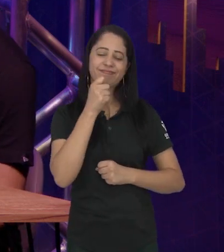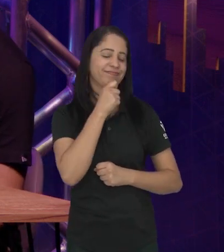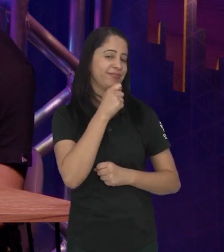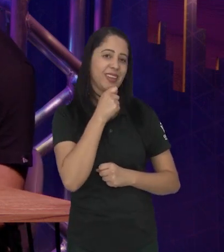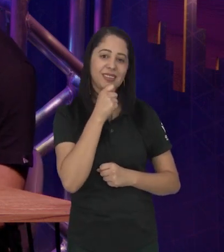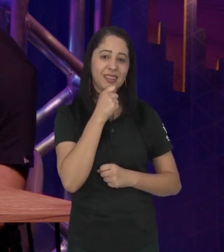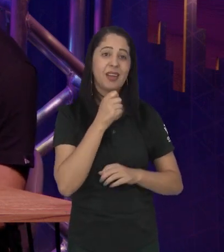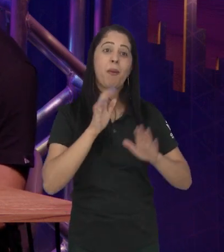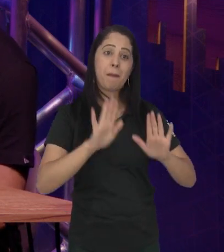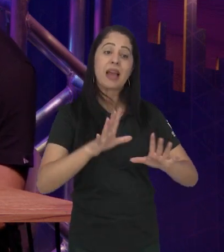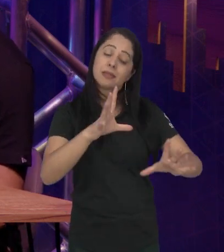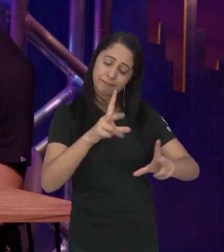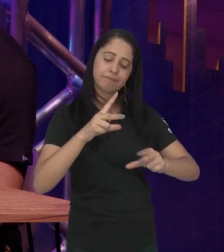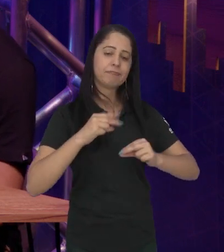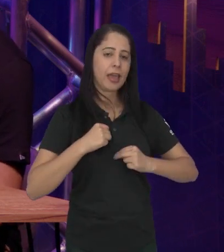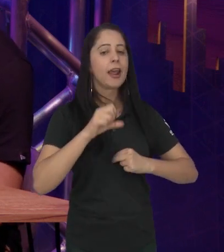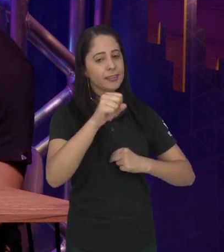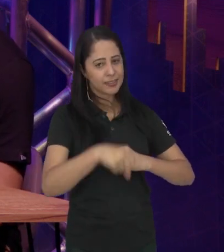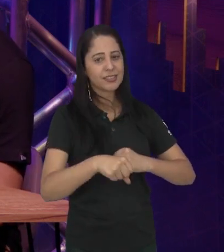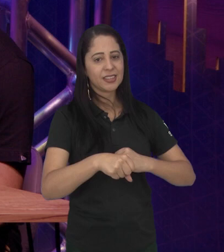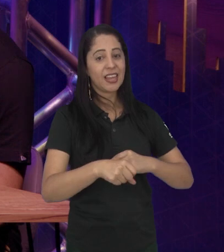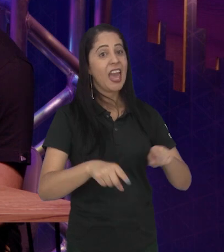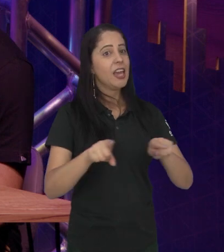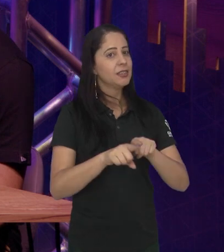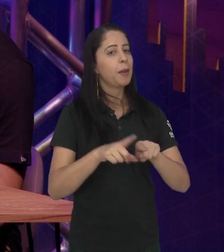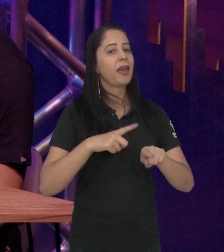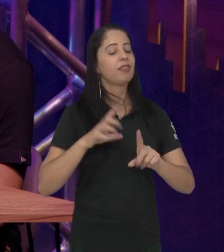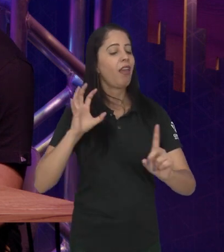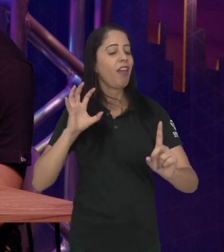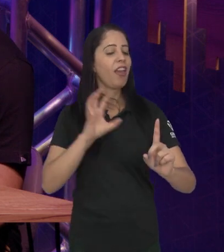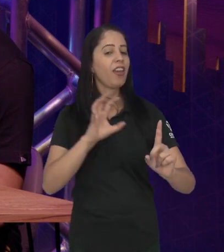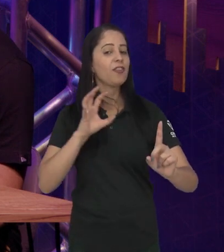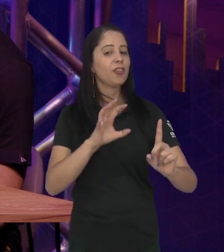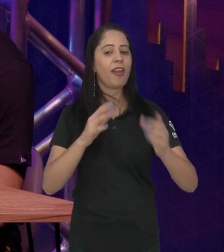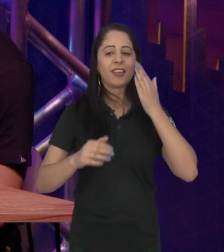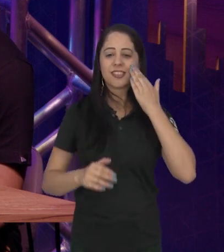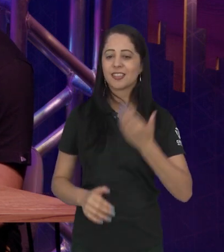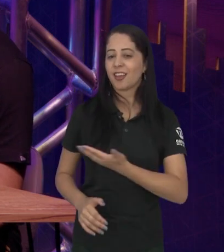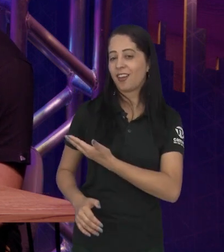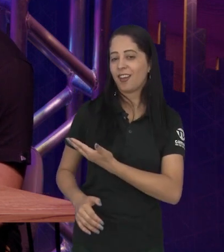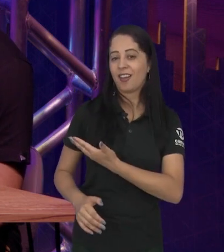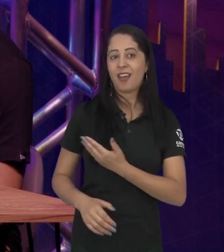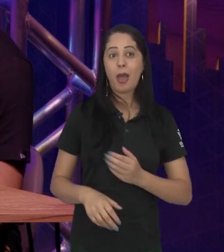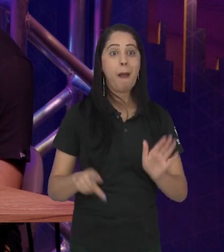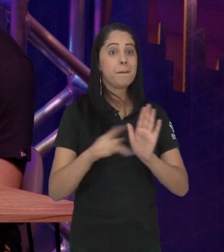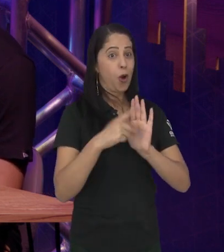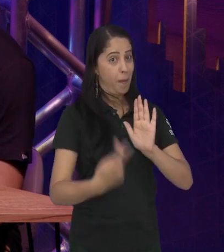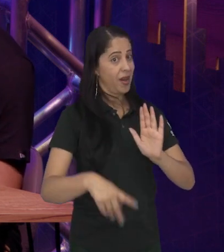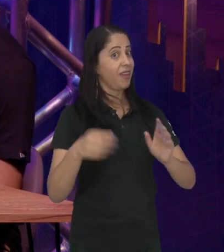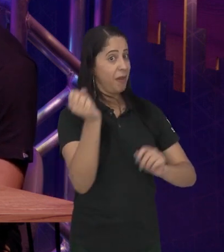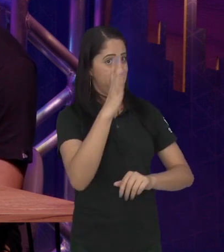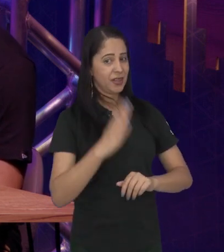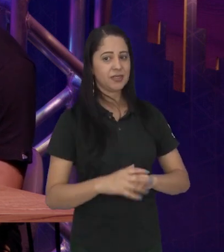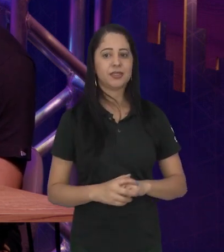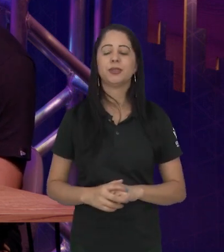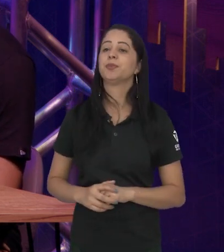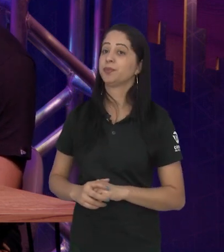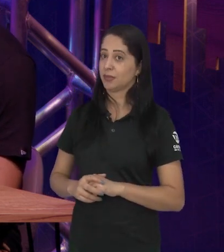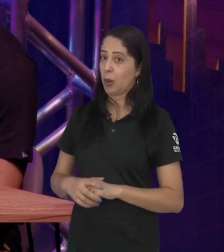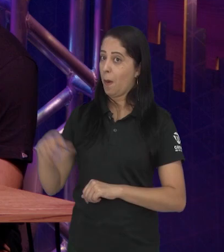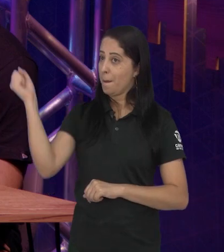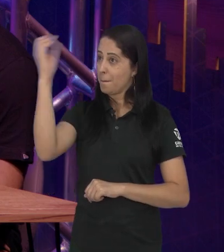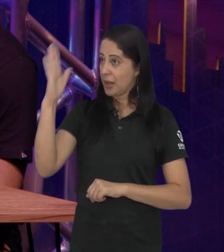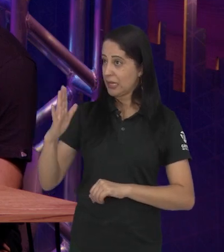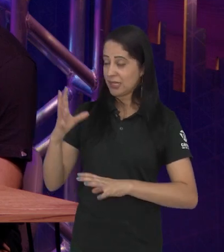pro Oscar e que poderia ter sido, e tem aí uma influência da atriz brasileira Maria Gladys. Mas Brasil